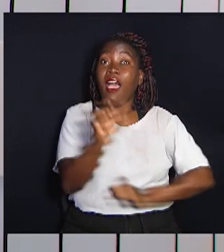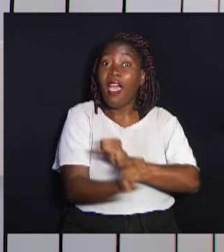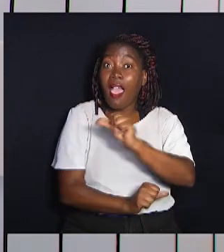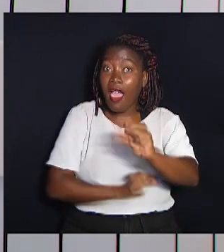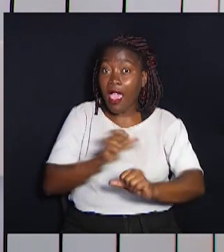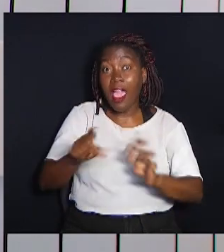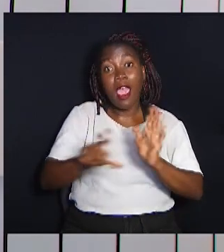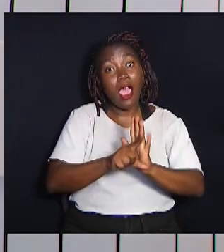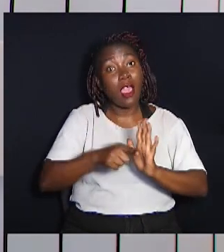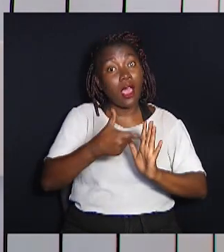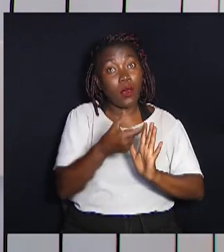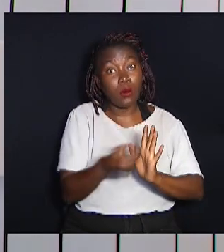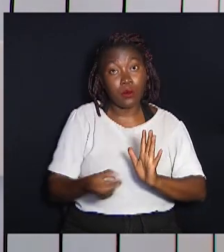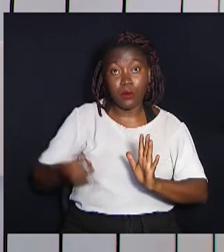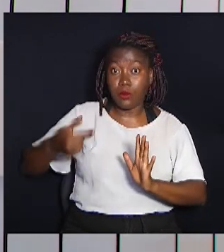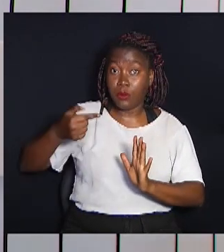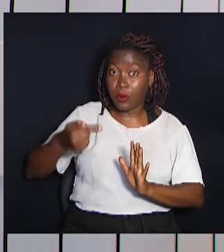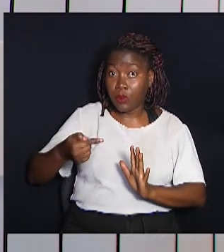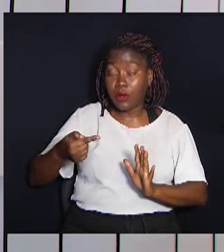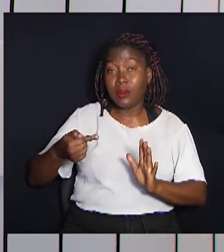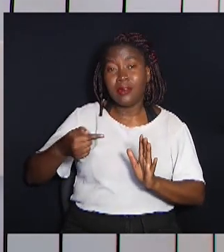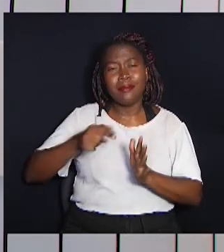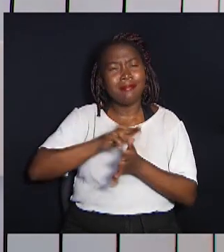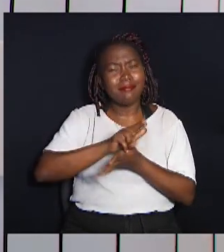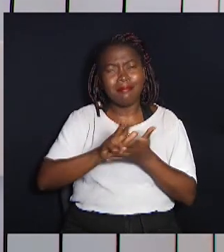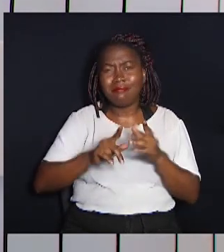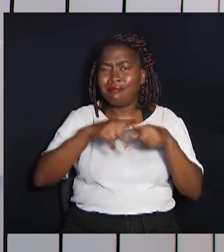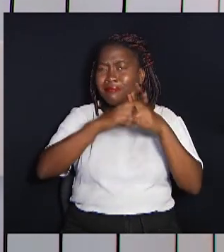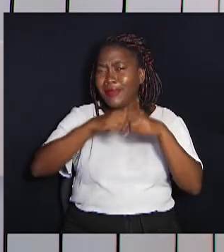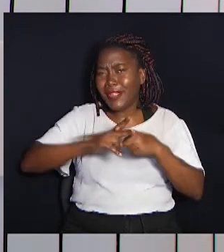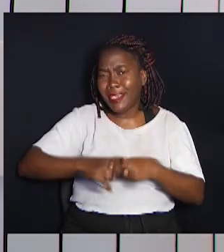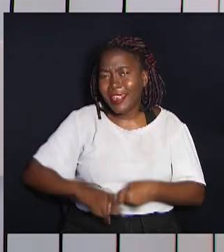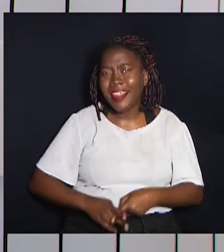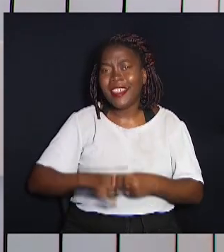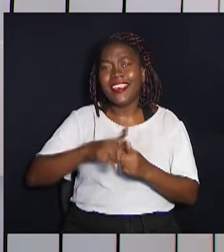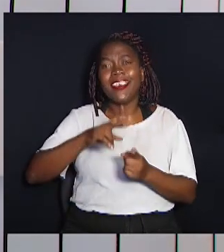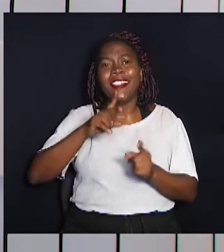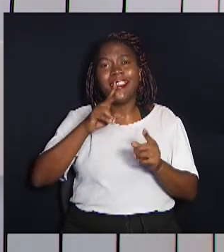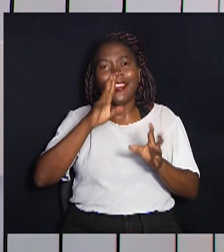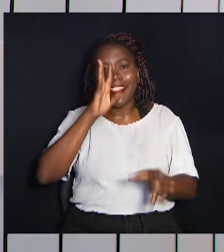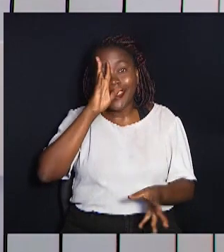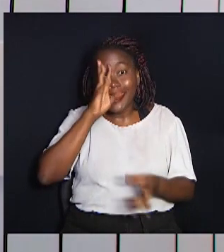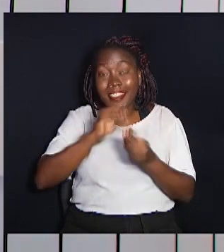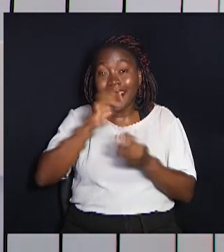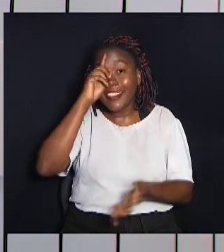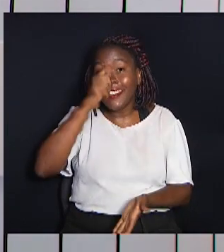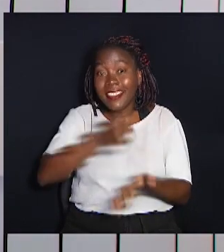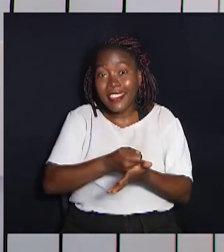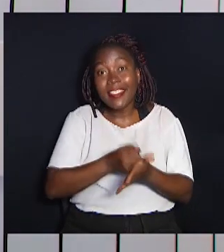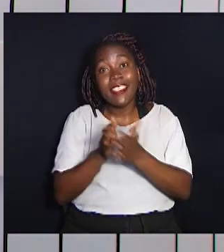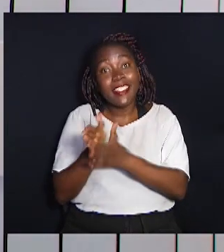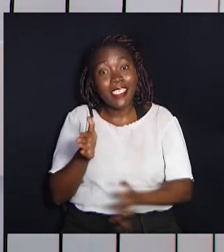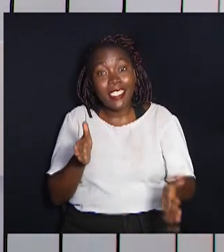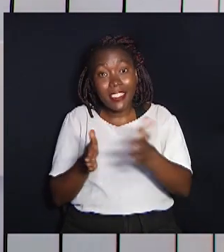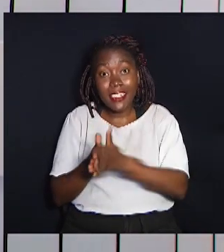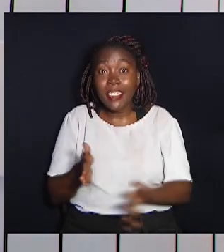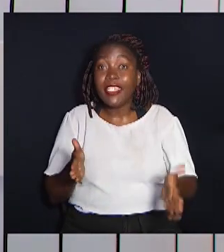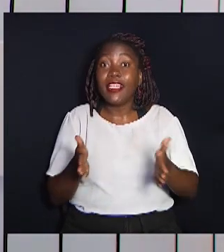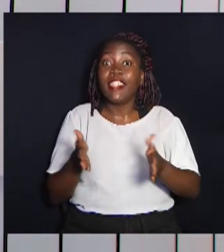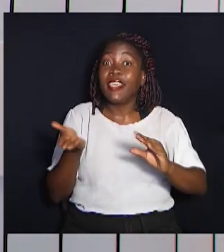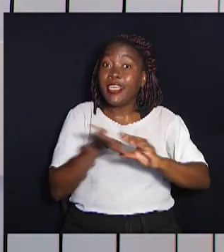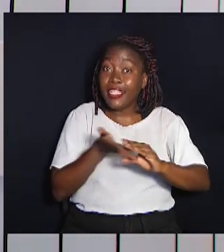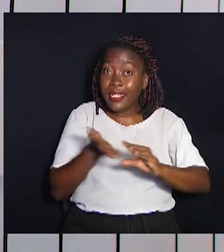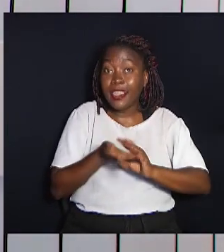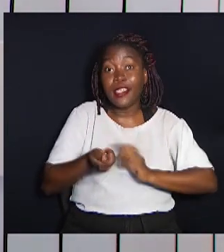lei de 2007, que faz uma série de ajustes nas definições de procedimentos e processo administrativo